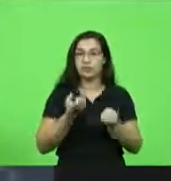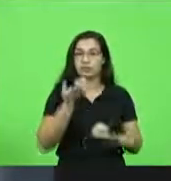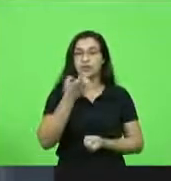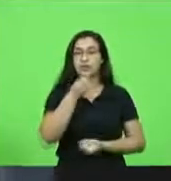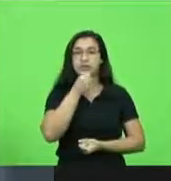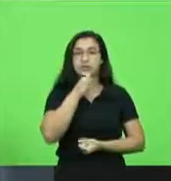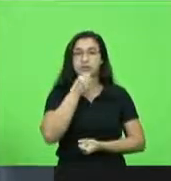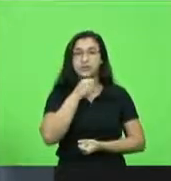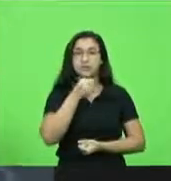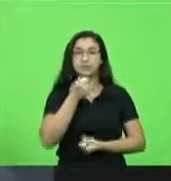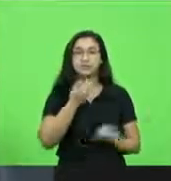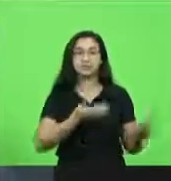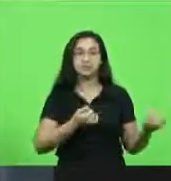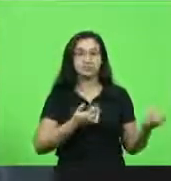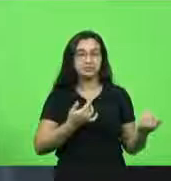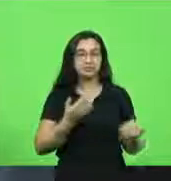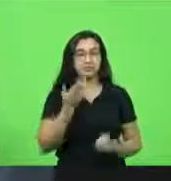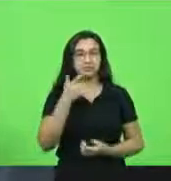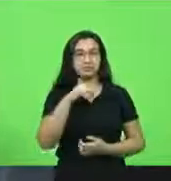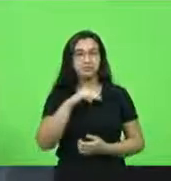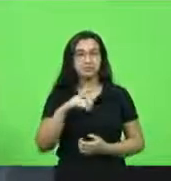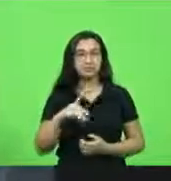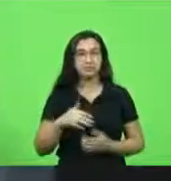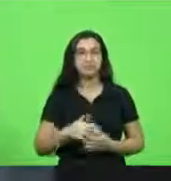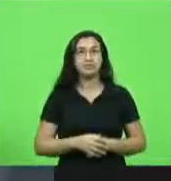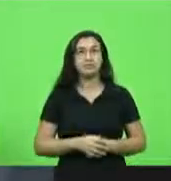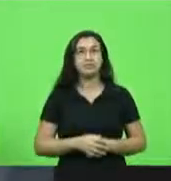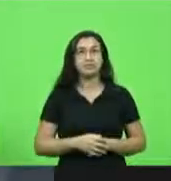buscar mais informação, e nós, o que pudermos